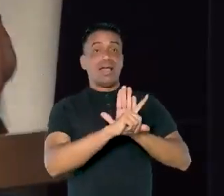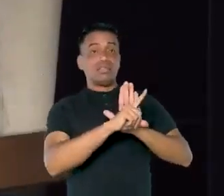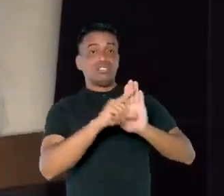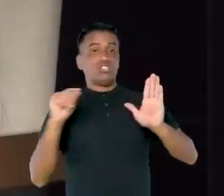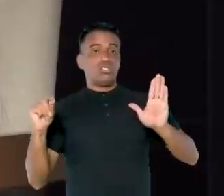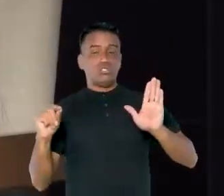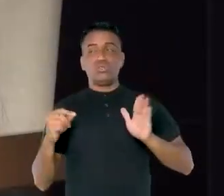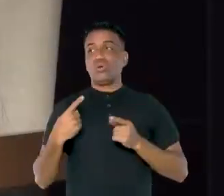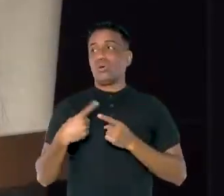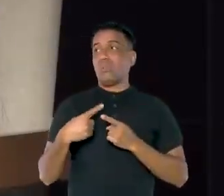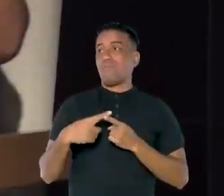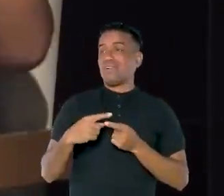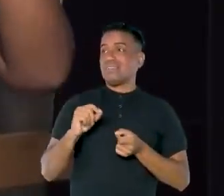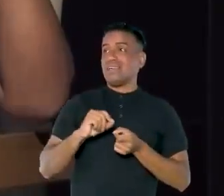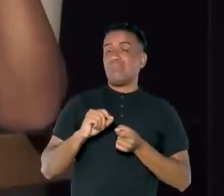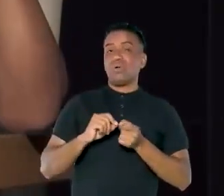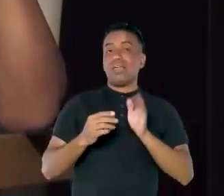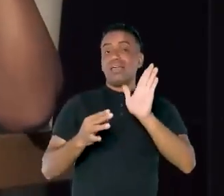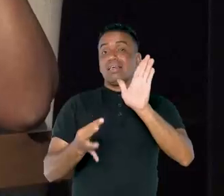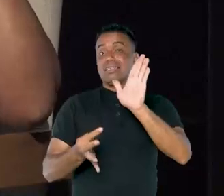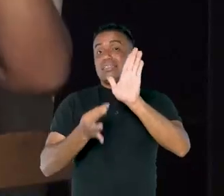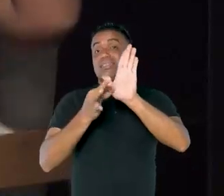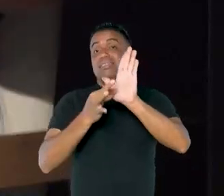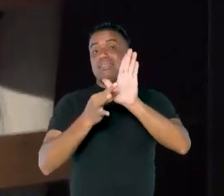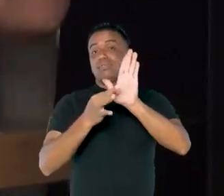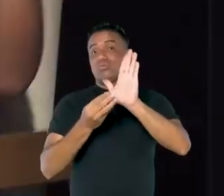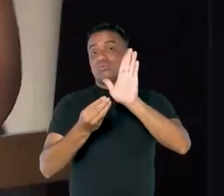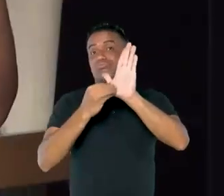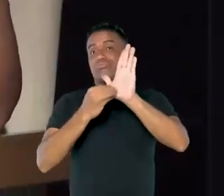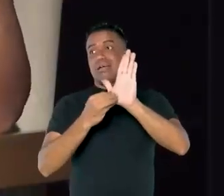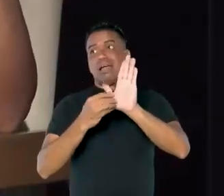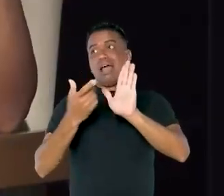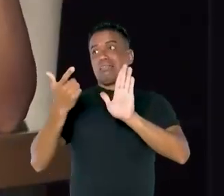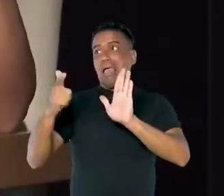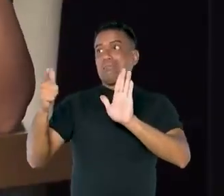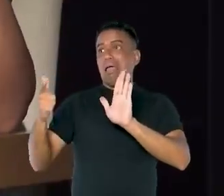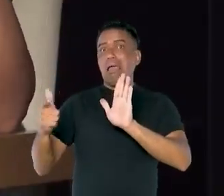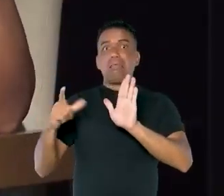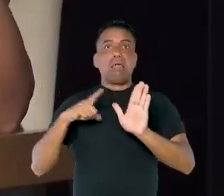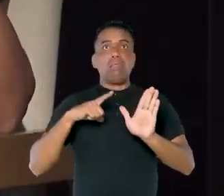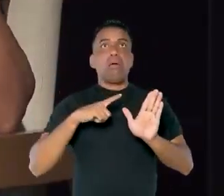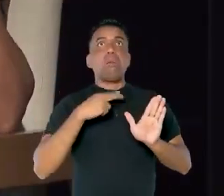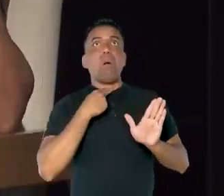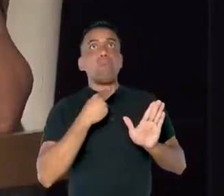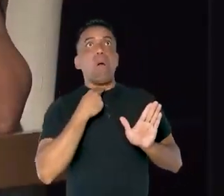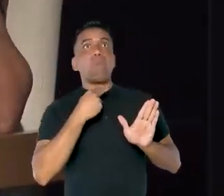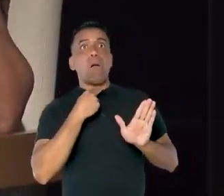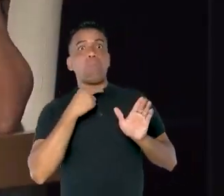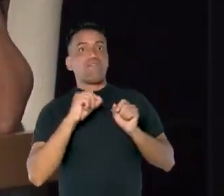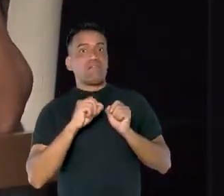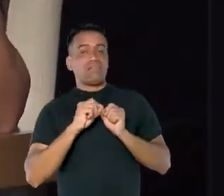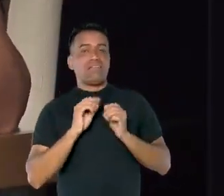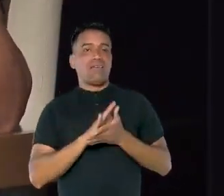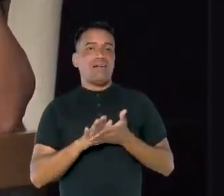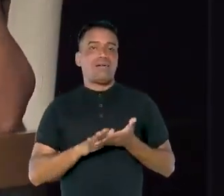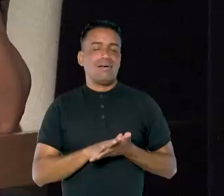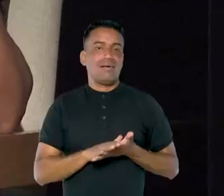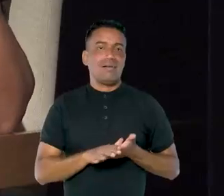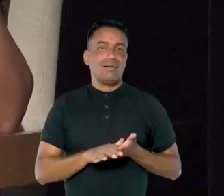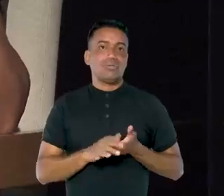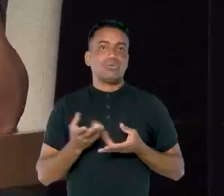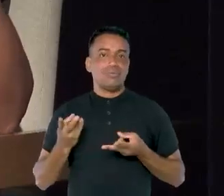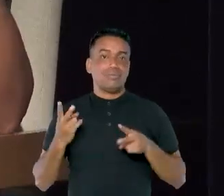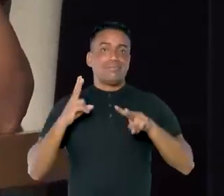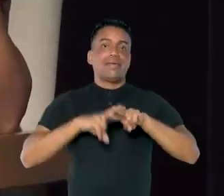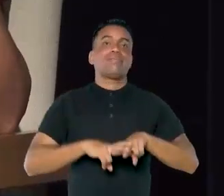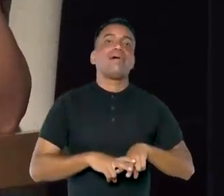dá para fazer isso porque tem inciso. Não dá para fazer isso porque tem não sei o quê. Sabe? Então, tudo está travado nessa